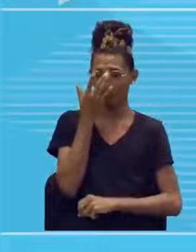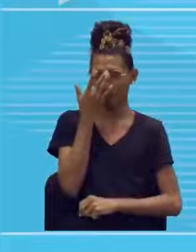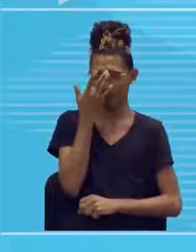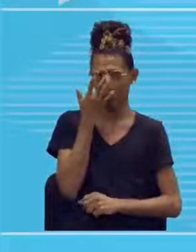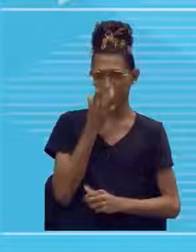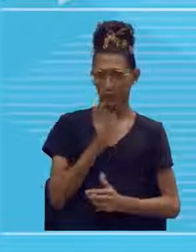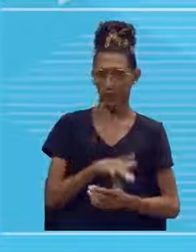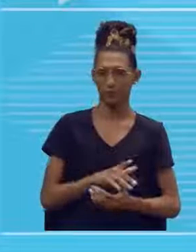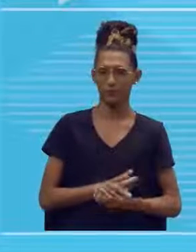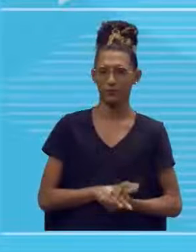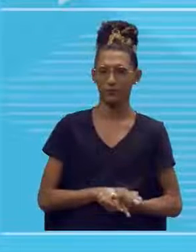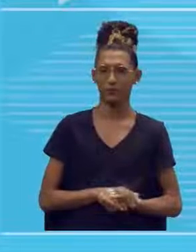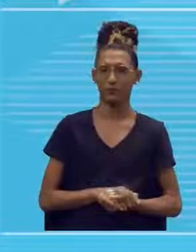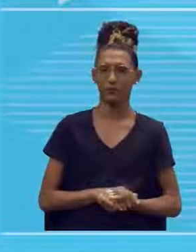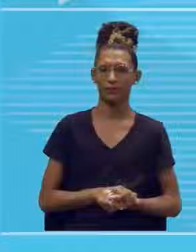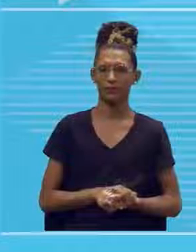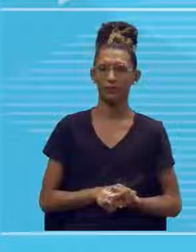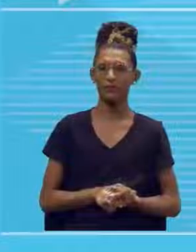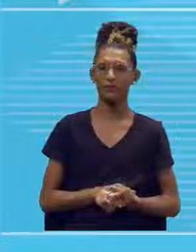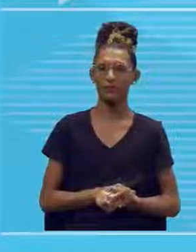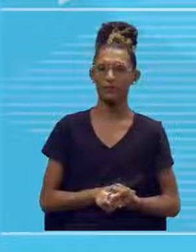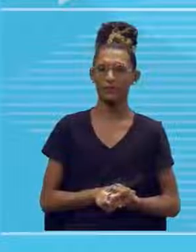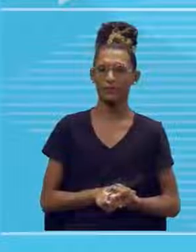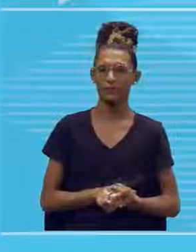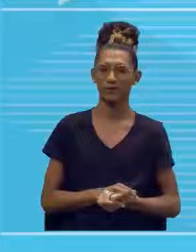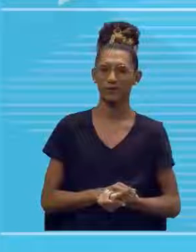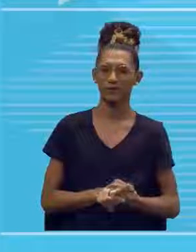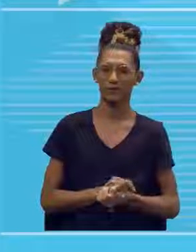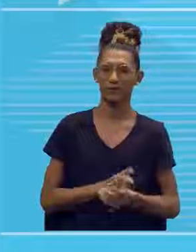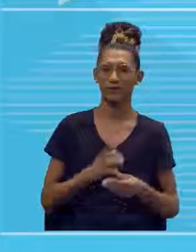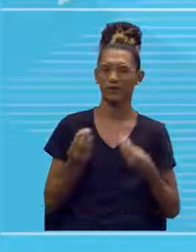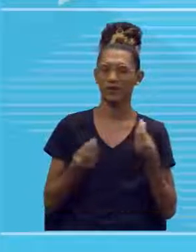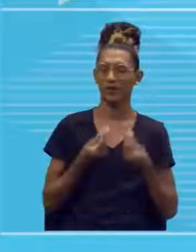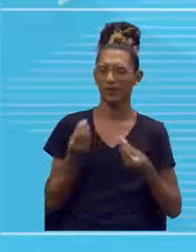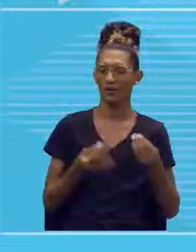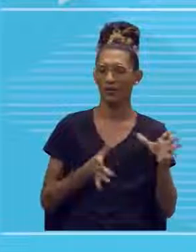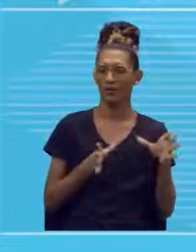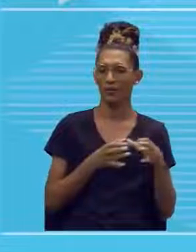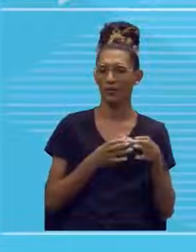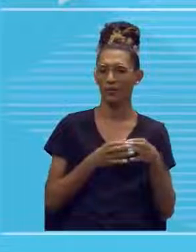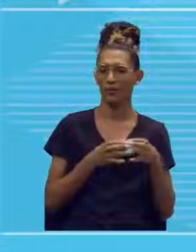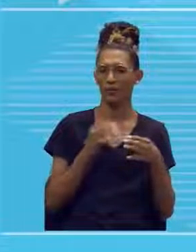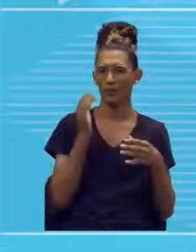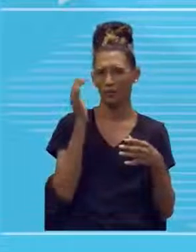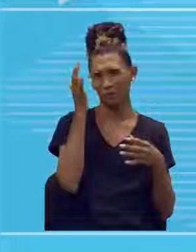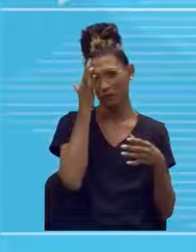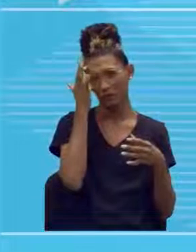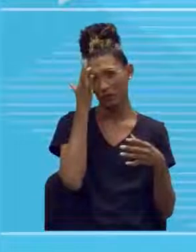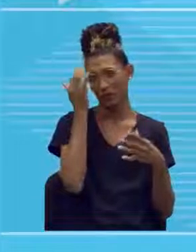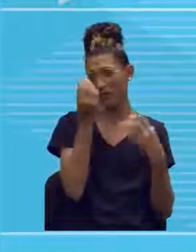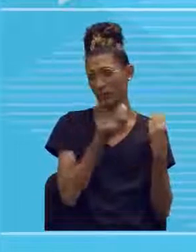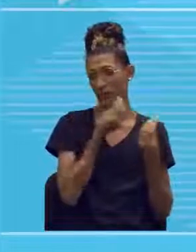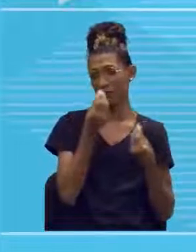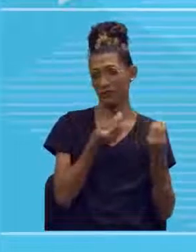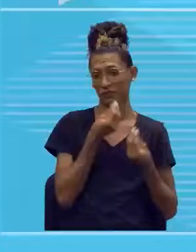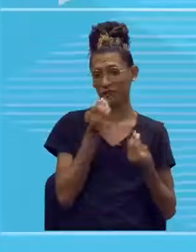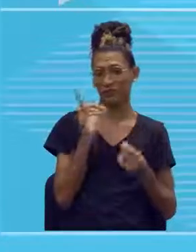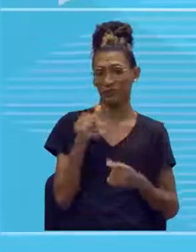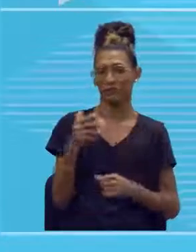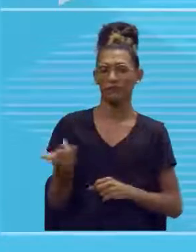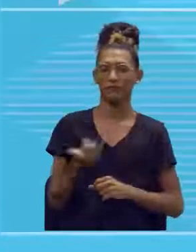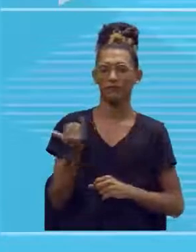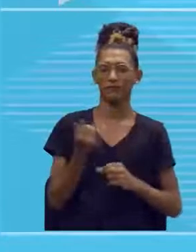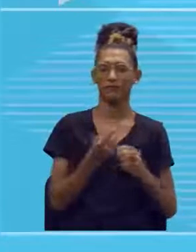saía vagando por aí pelo universo como foi que eles conseguiram é alinhar isso né bem